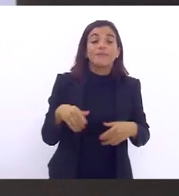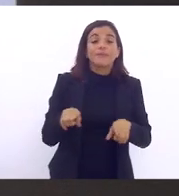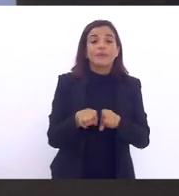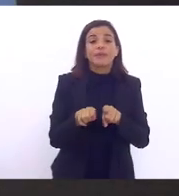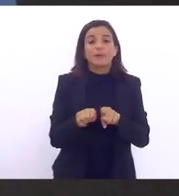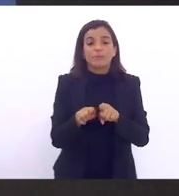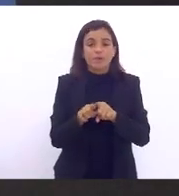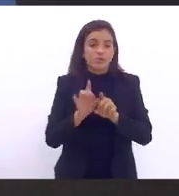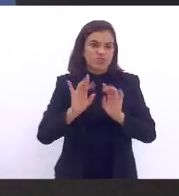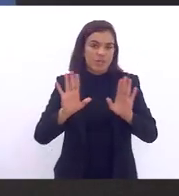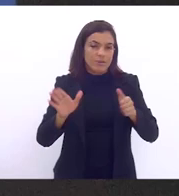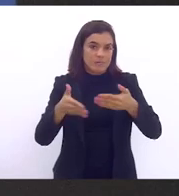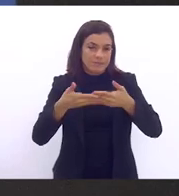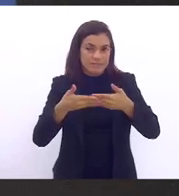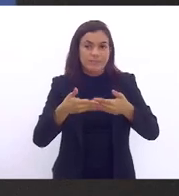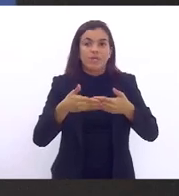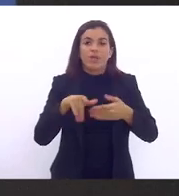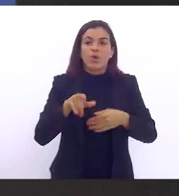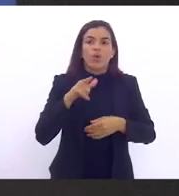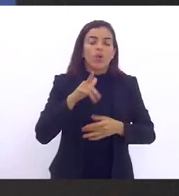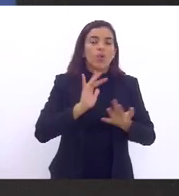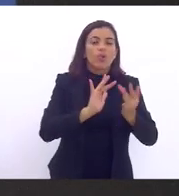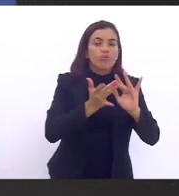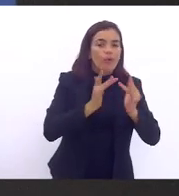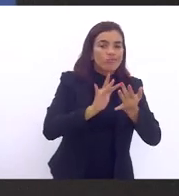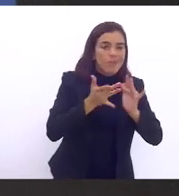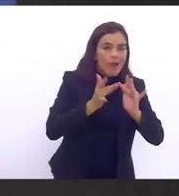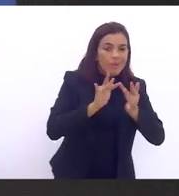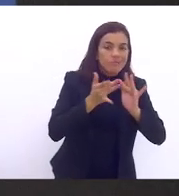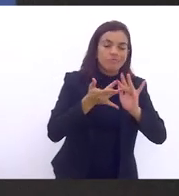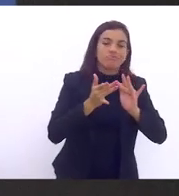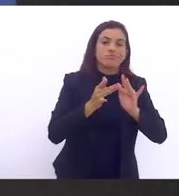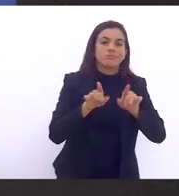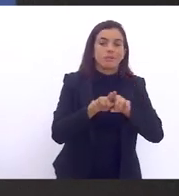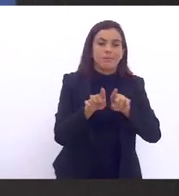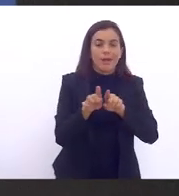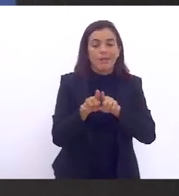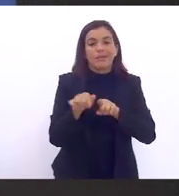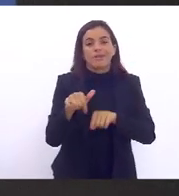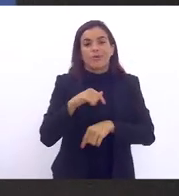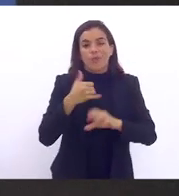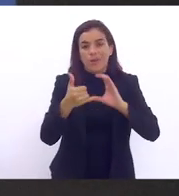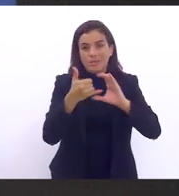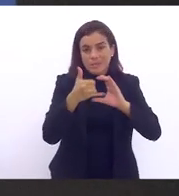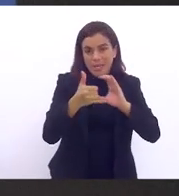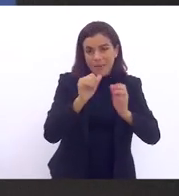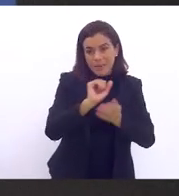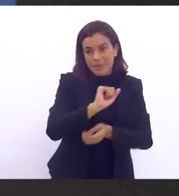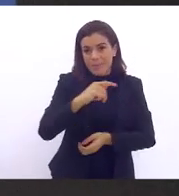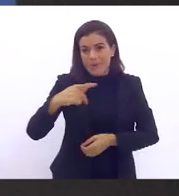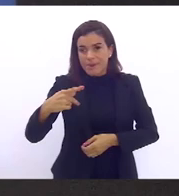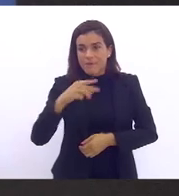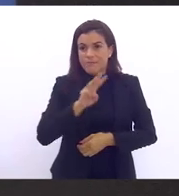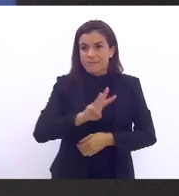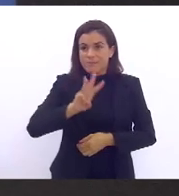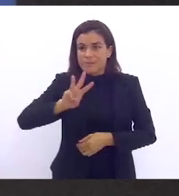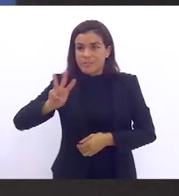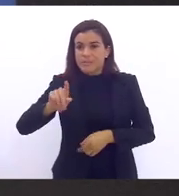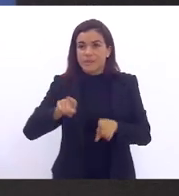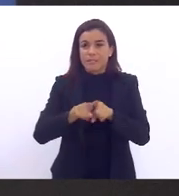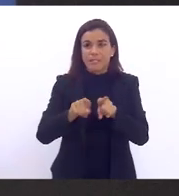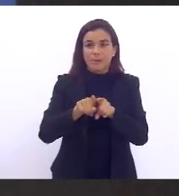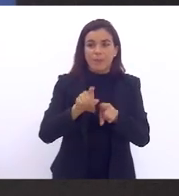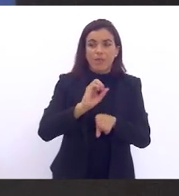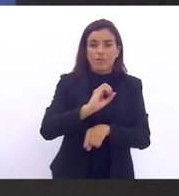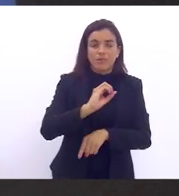só para finalizar eh os nossos canais de atendimento então além do WhatsApp que a gente comentou os aplicativos e o site nós temos também a